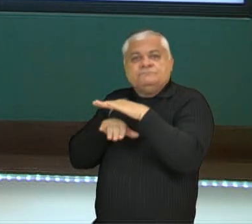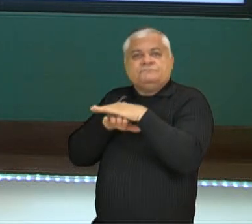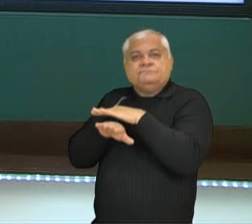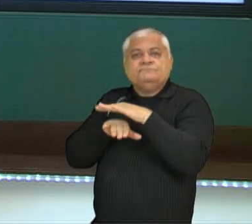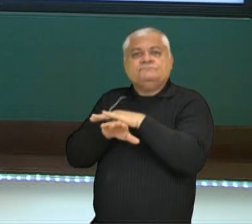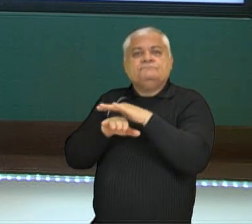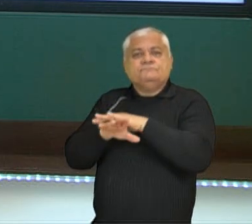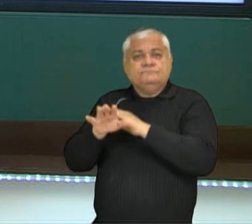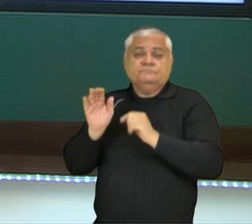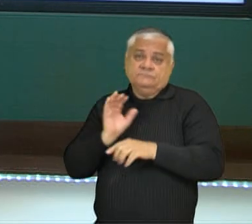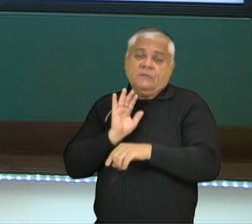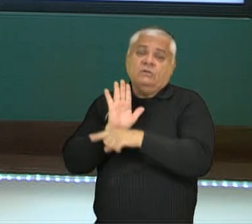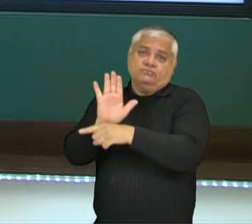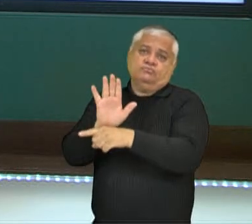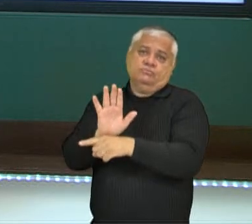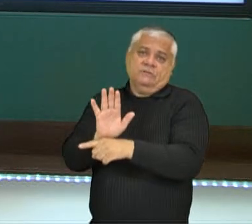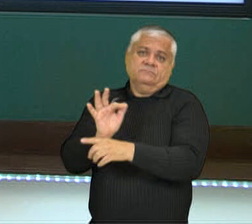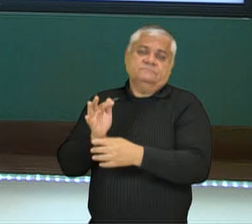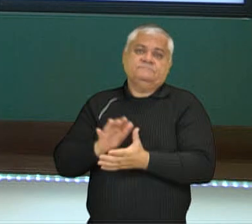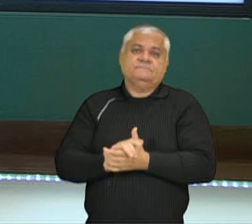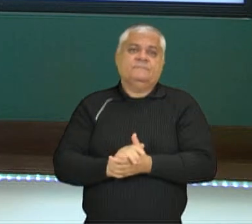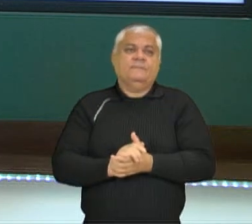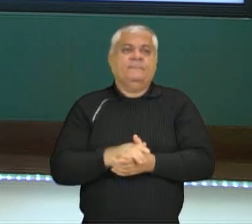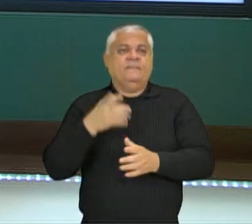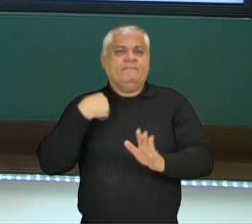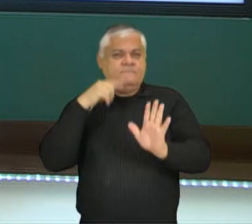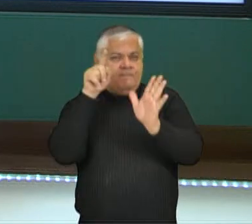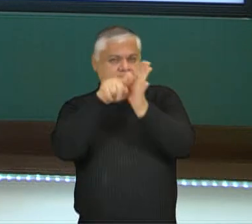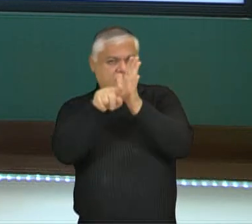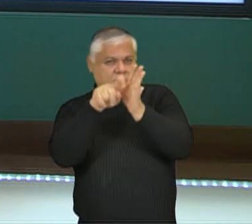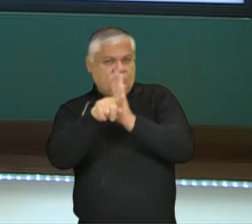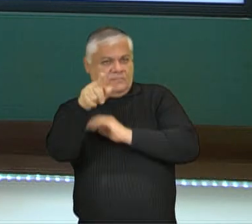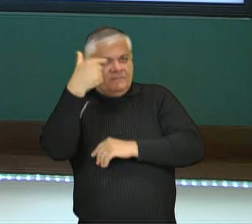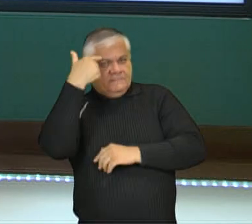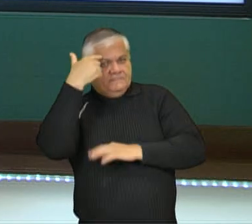podem ajudar, né? E aí tem essas perguntinhas para a gente poder